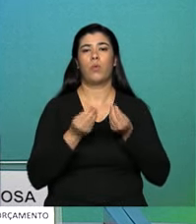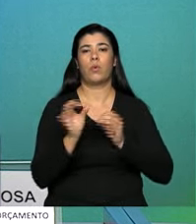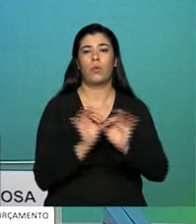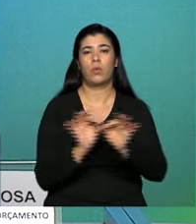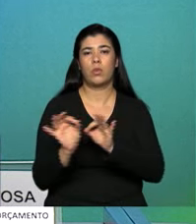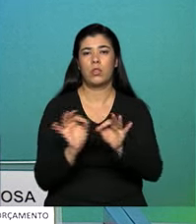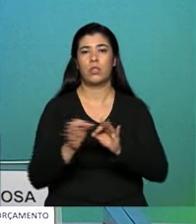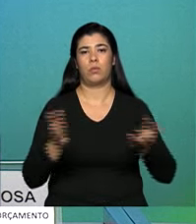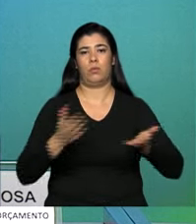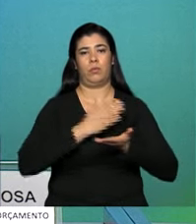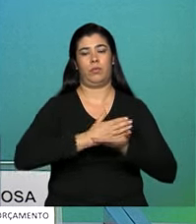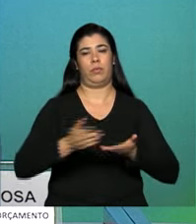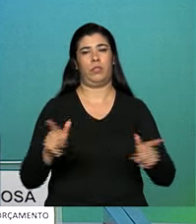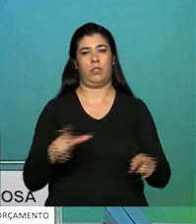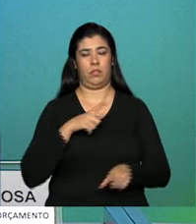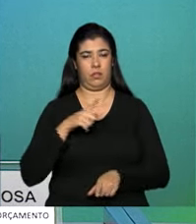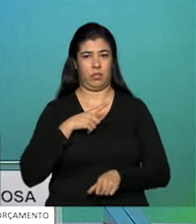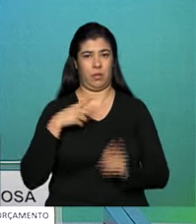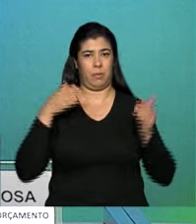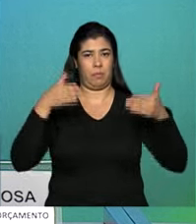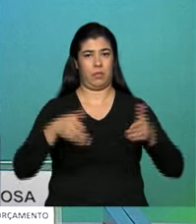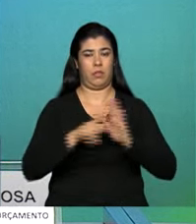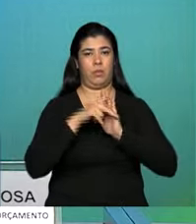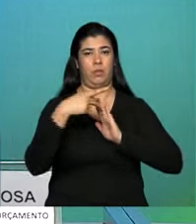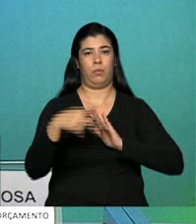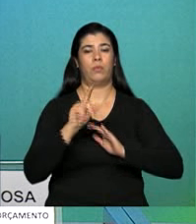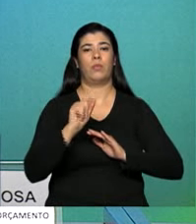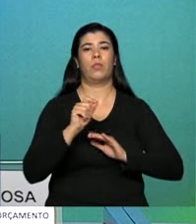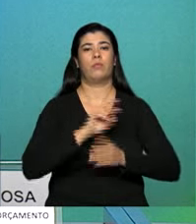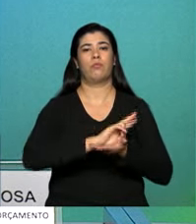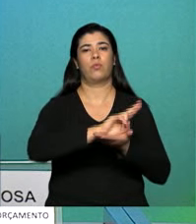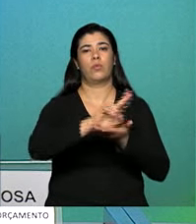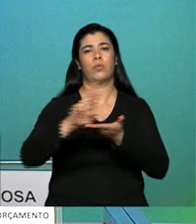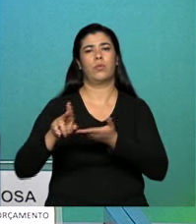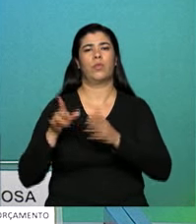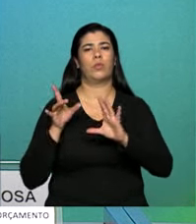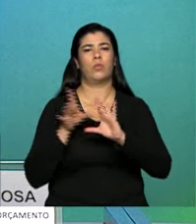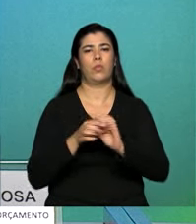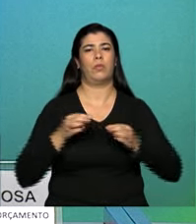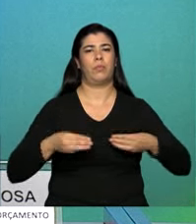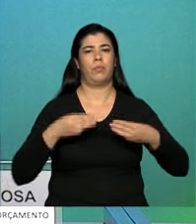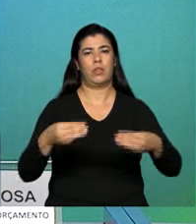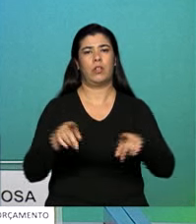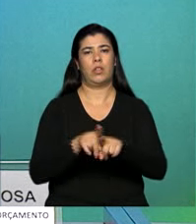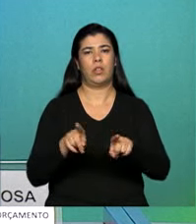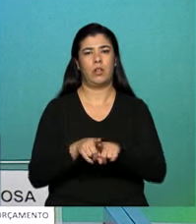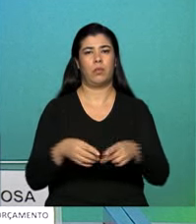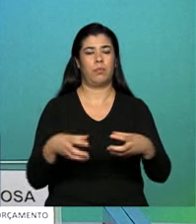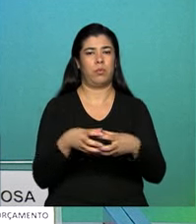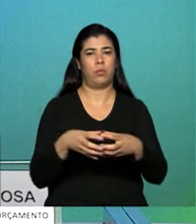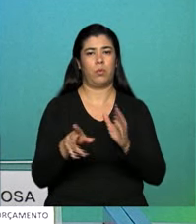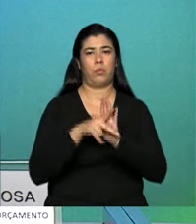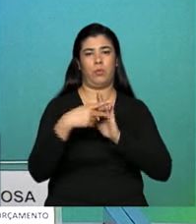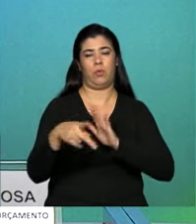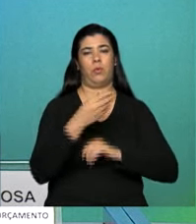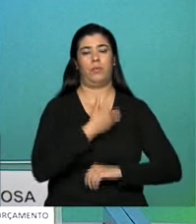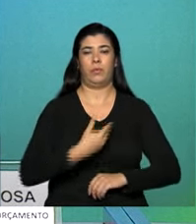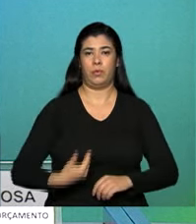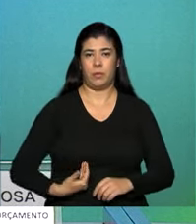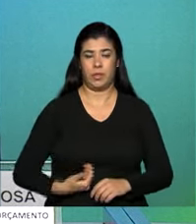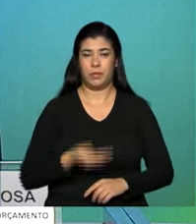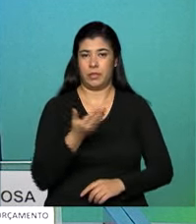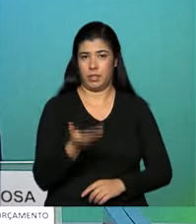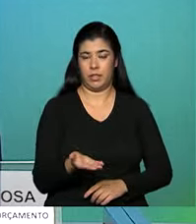ser feito eh com participação eh dos diversos Ministérios dos diversos órgãos estatais eh do governo Então